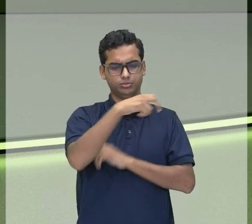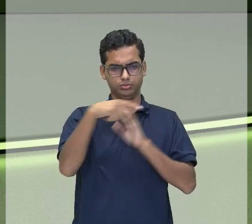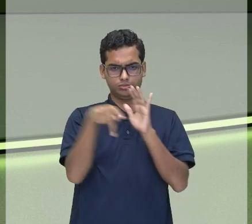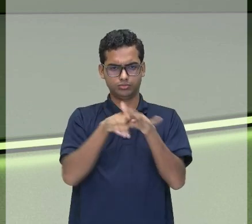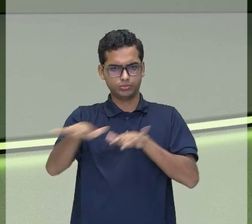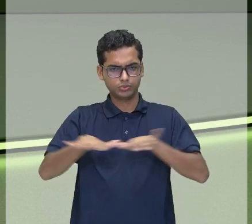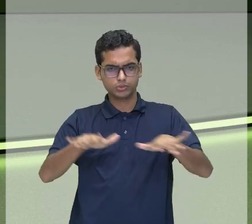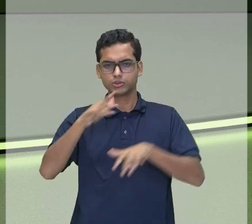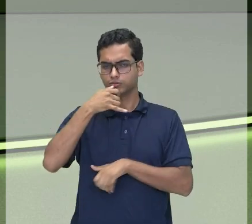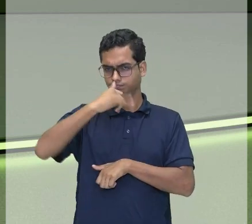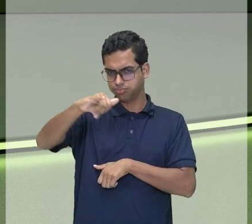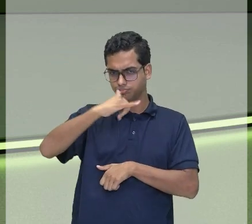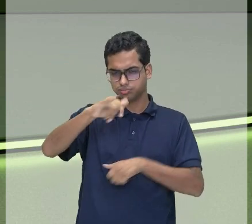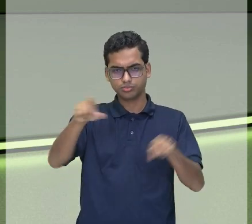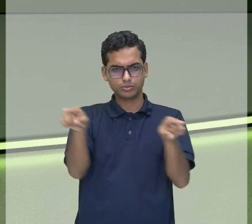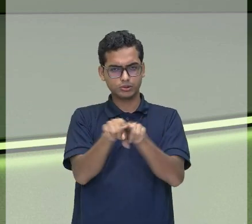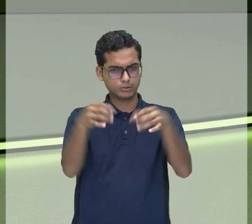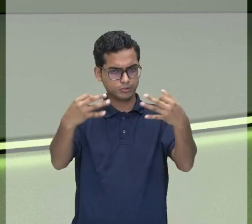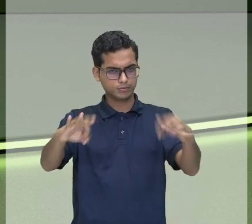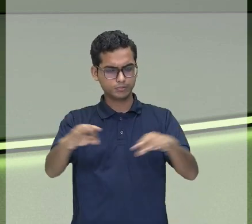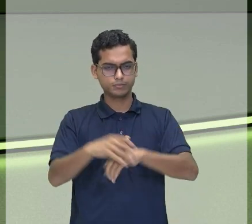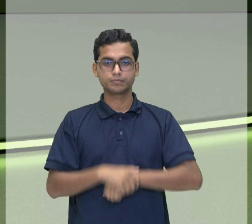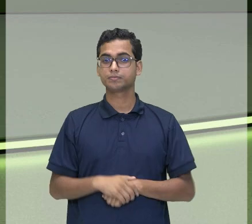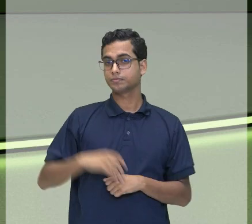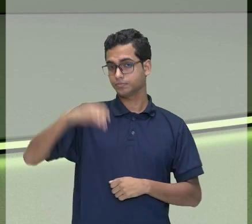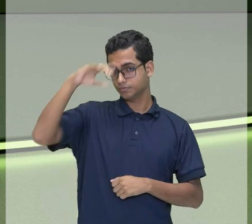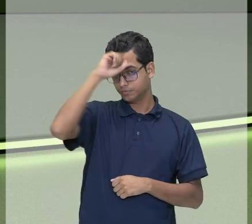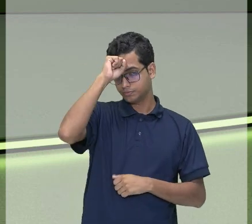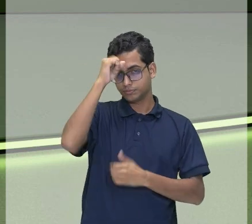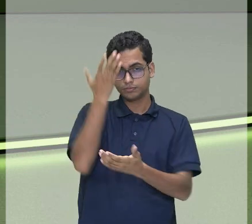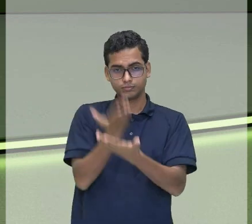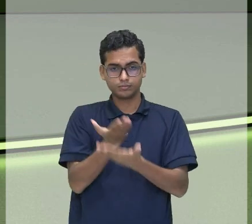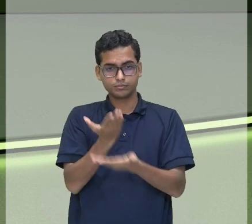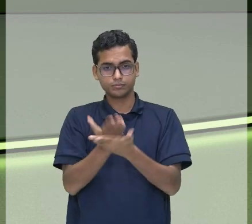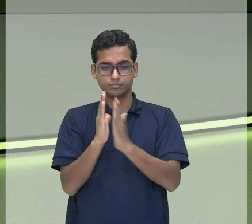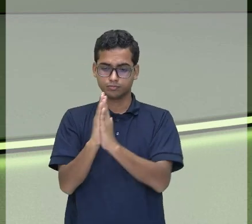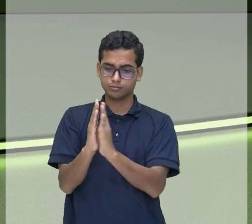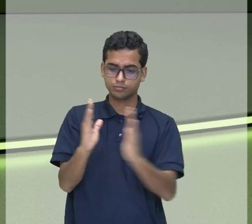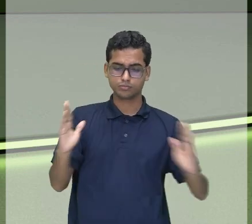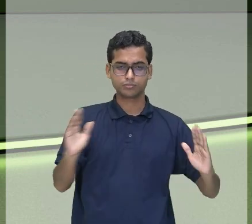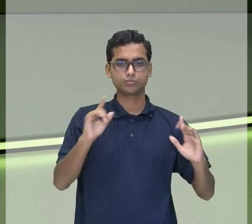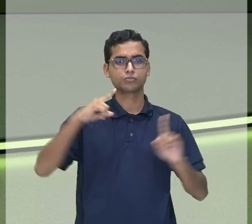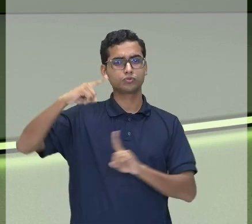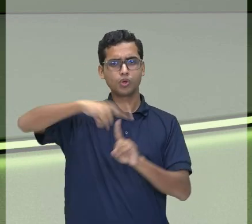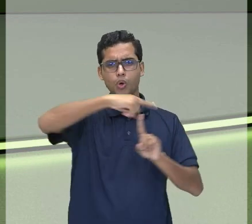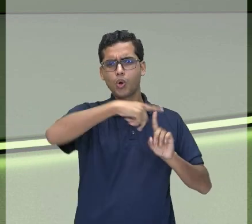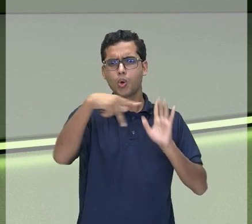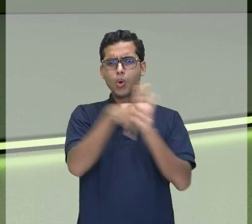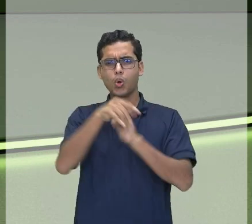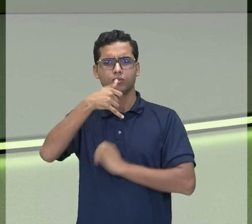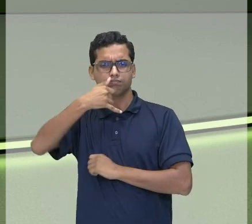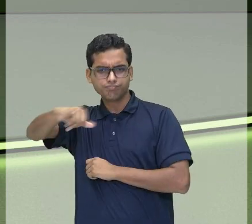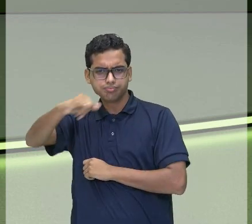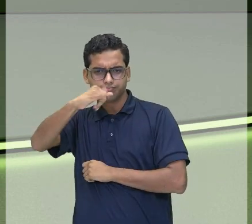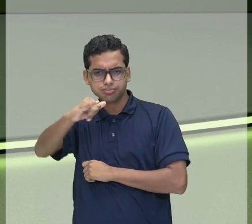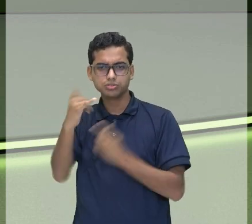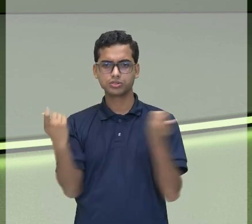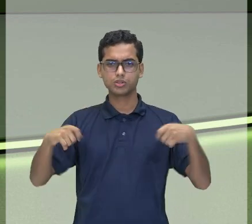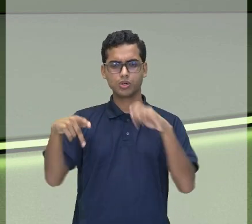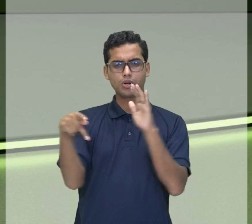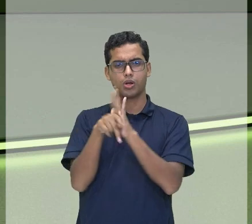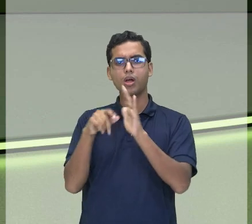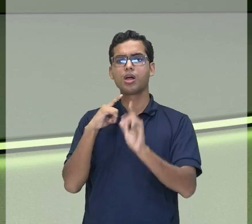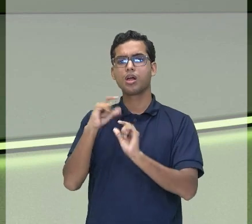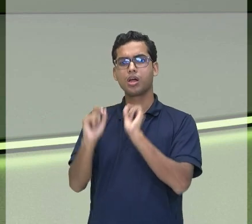movimento, certo? Então, nós aprendemos aí ao longo da nossa aula as fontes de energia, né, que elas podem ser renováveis ou